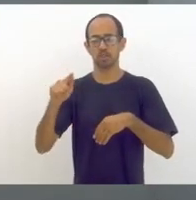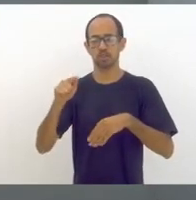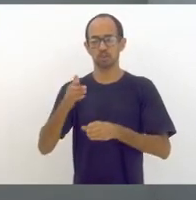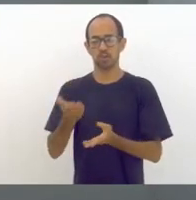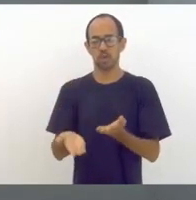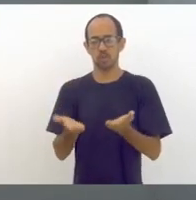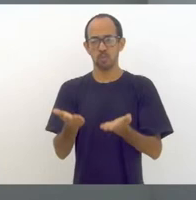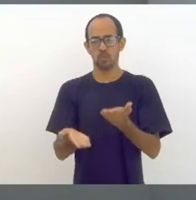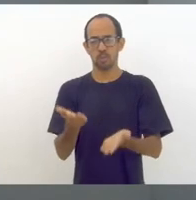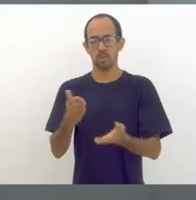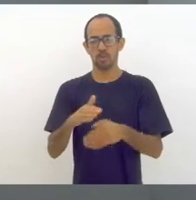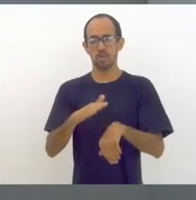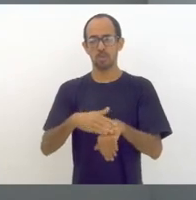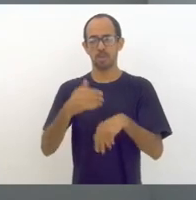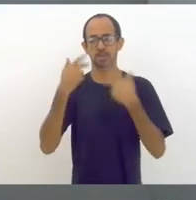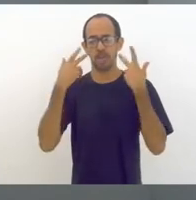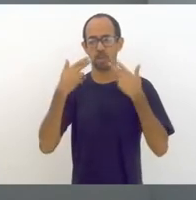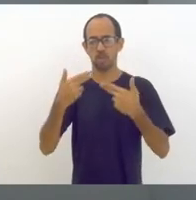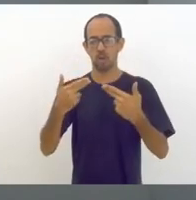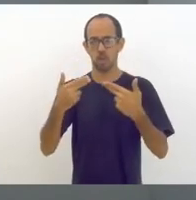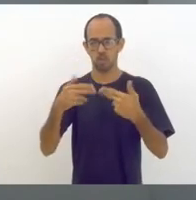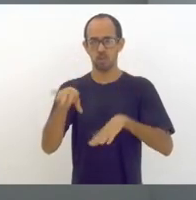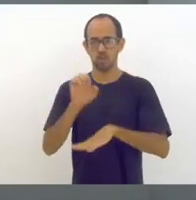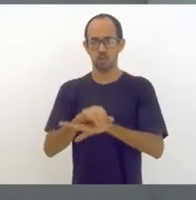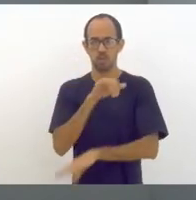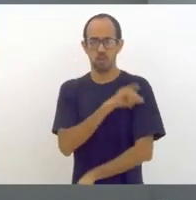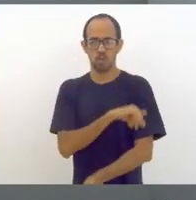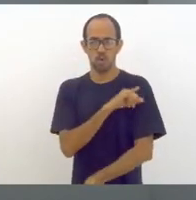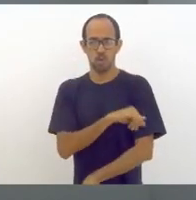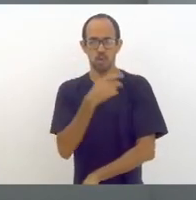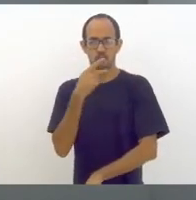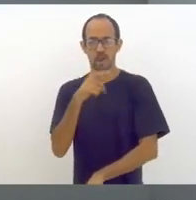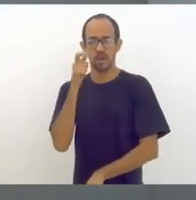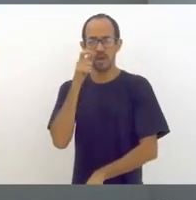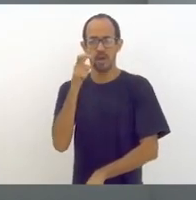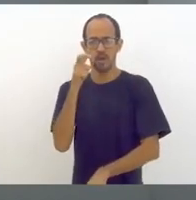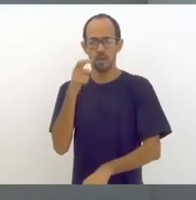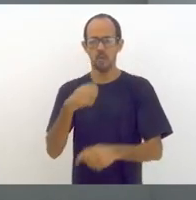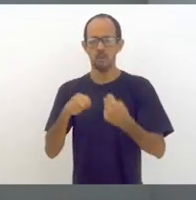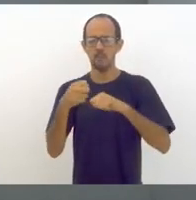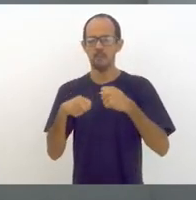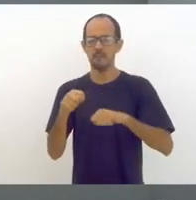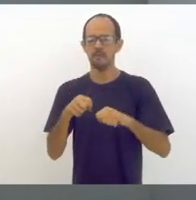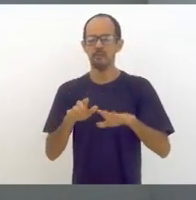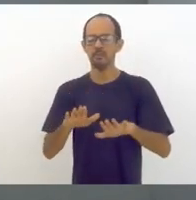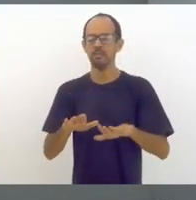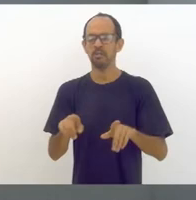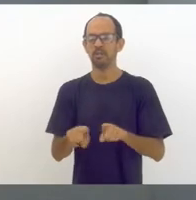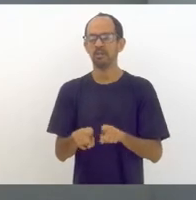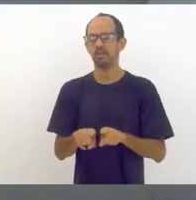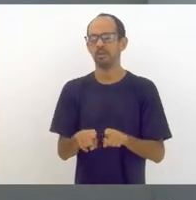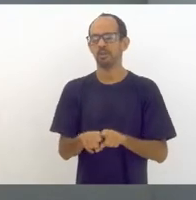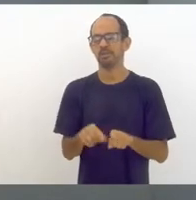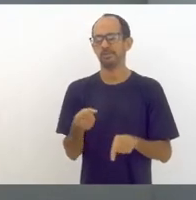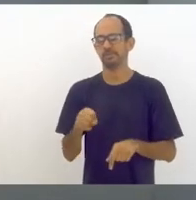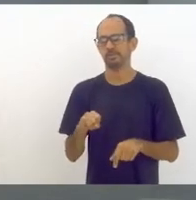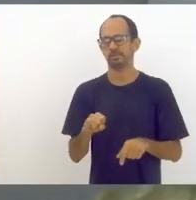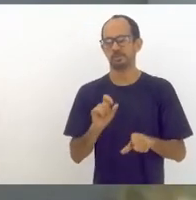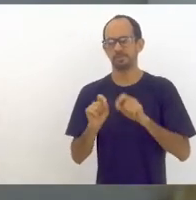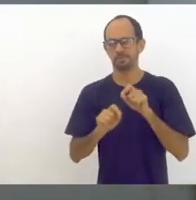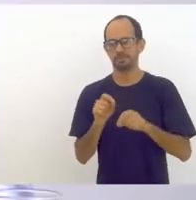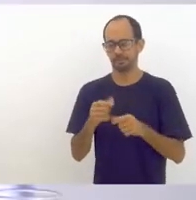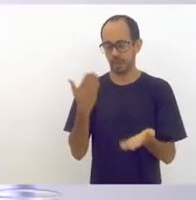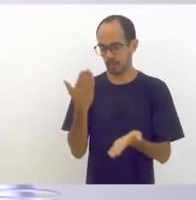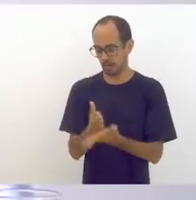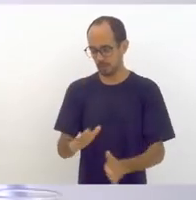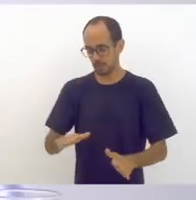mais natural no Rio, porque a gente vê aqui, fala muito em interesse econômico, e aí se acaba com a